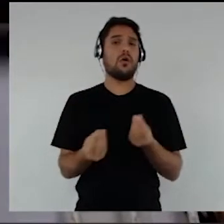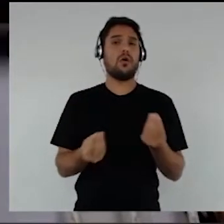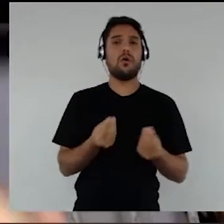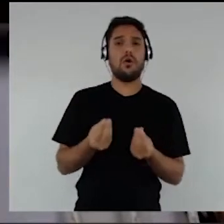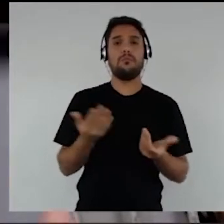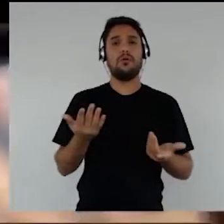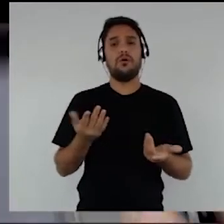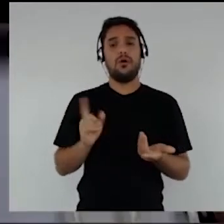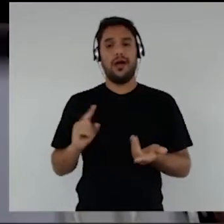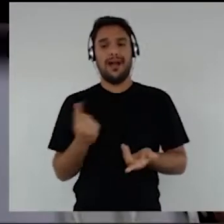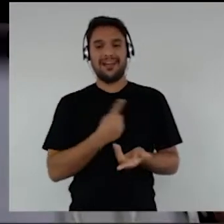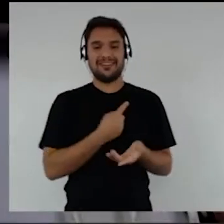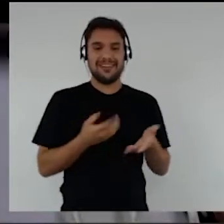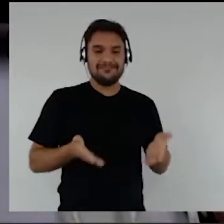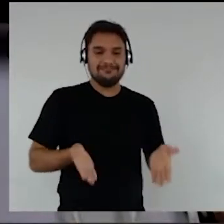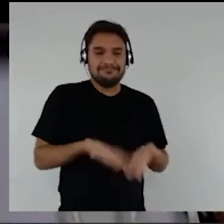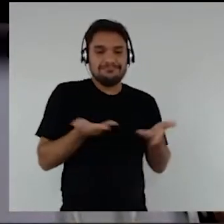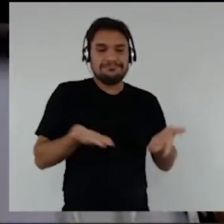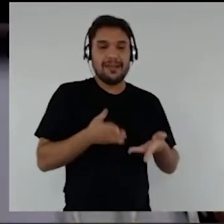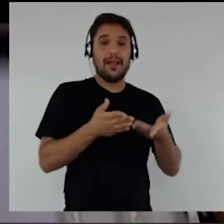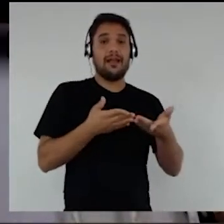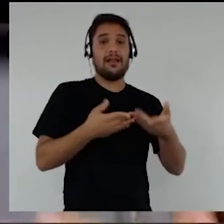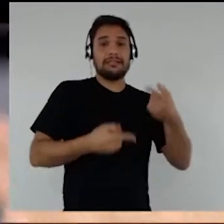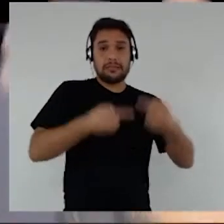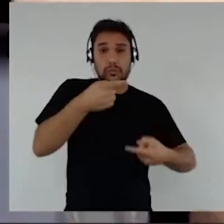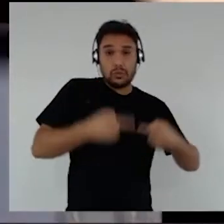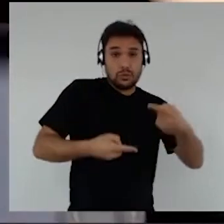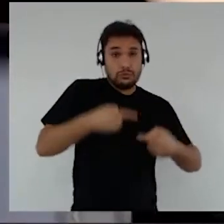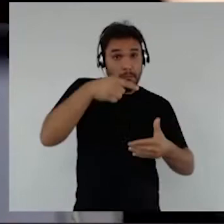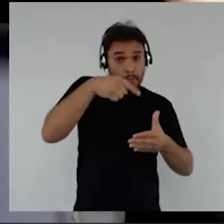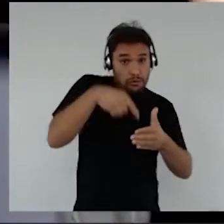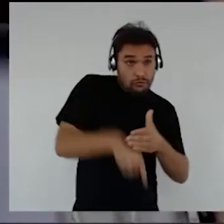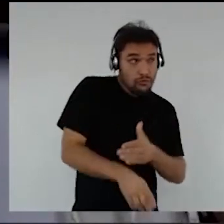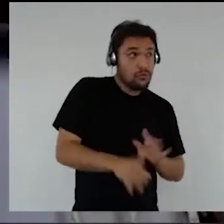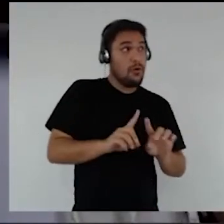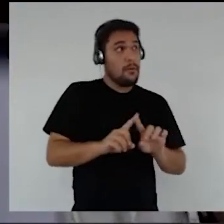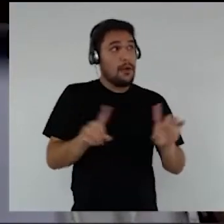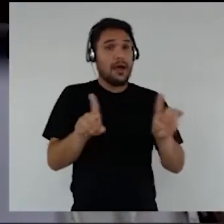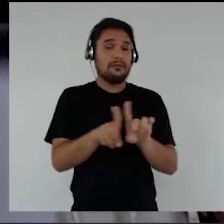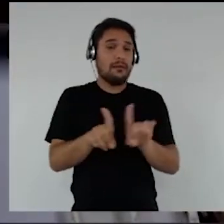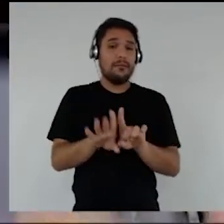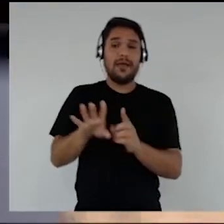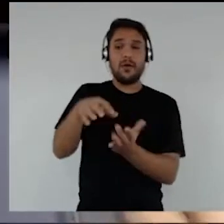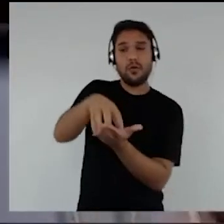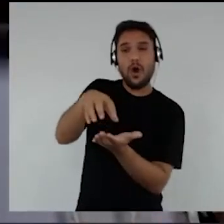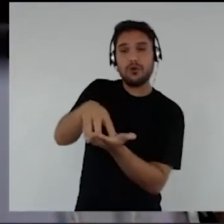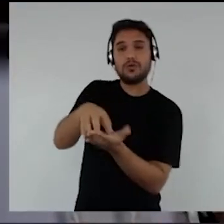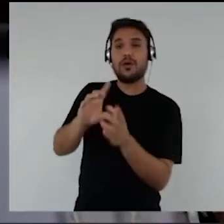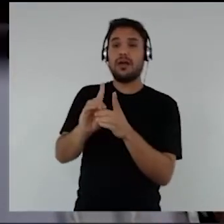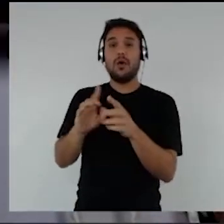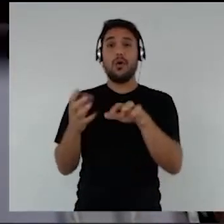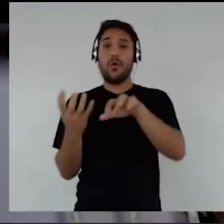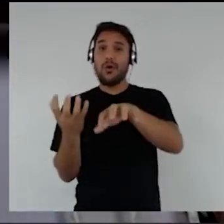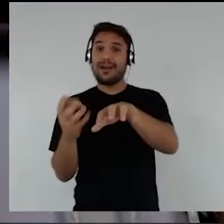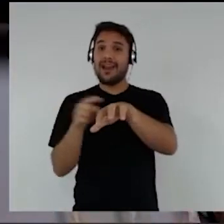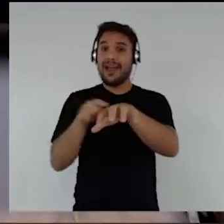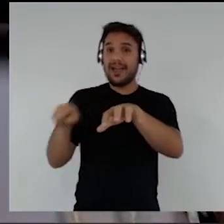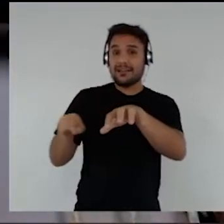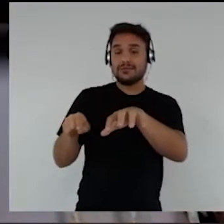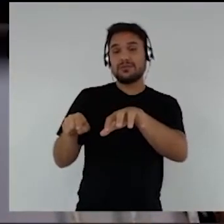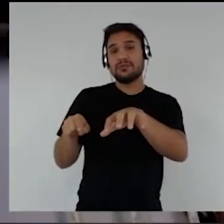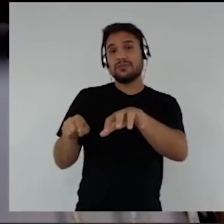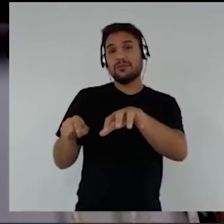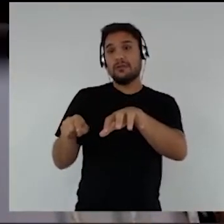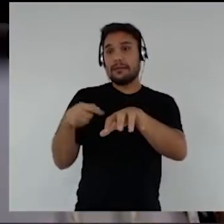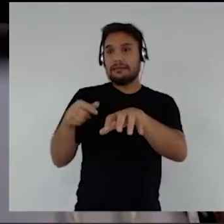que fomentar esse debate mais amplo e que o órgão democrático, ou seja, o Congresso Nacional,